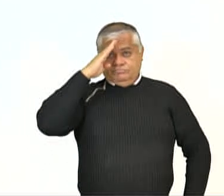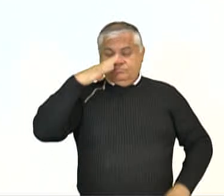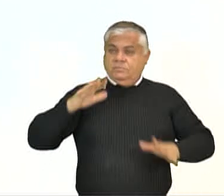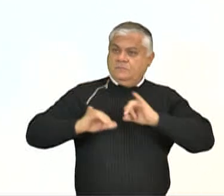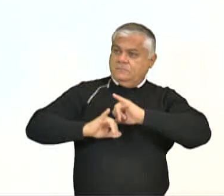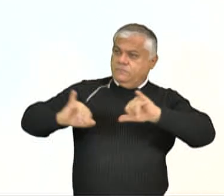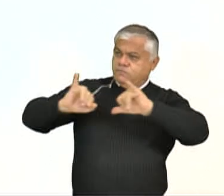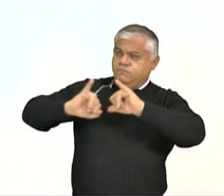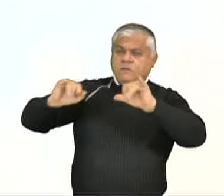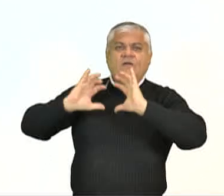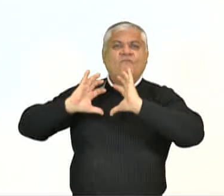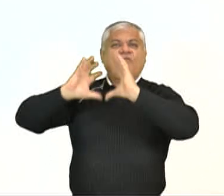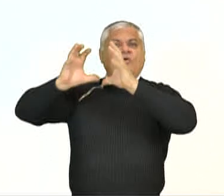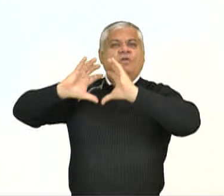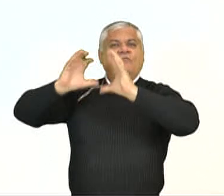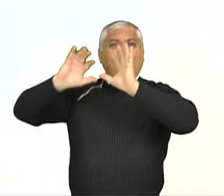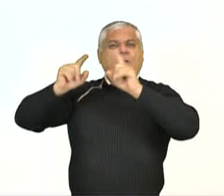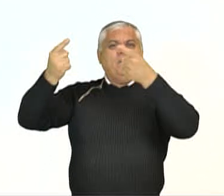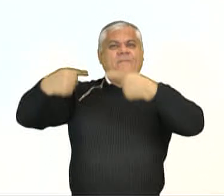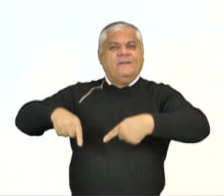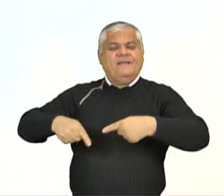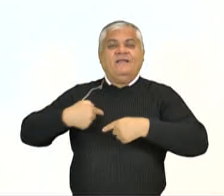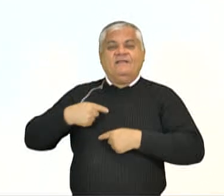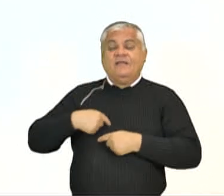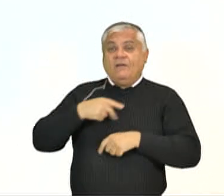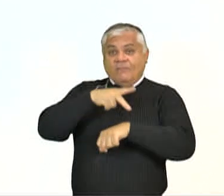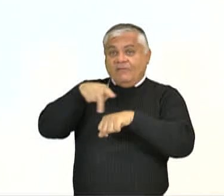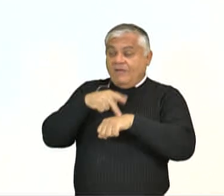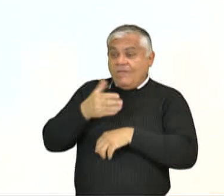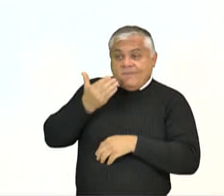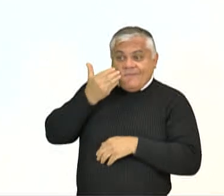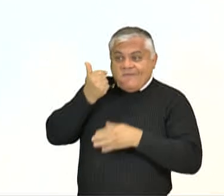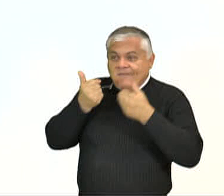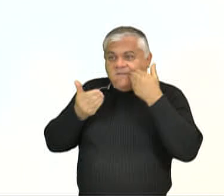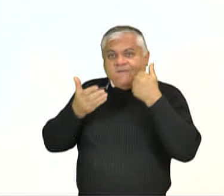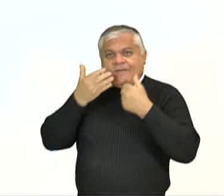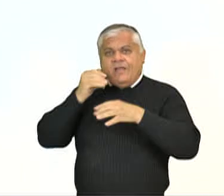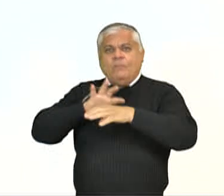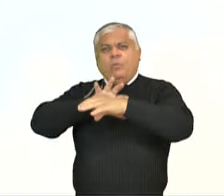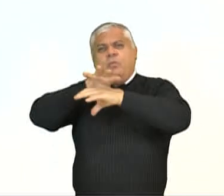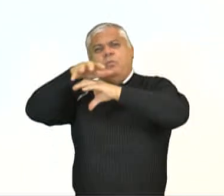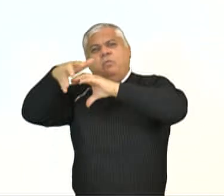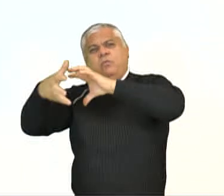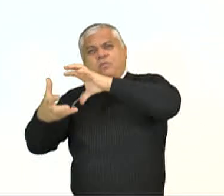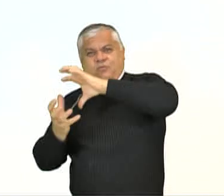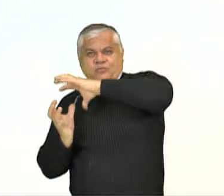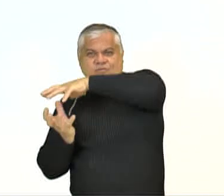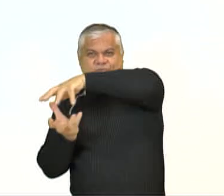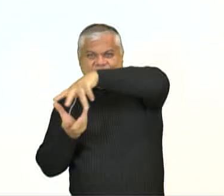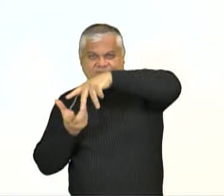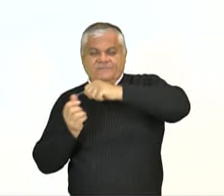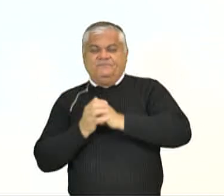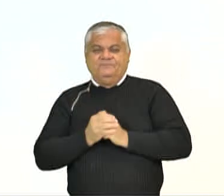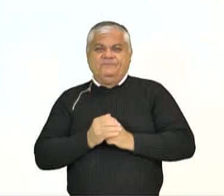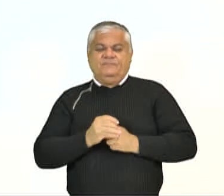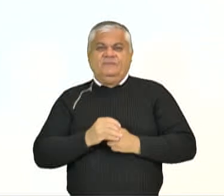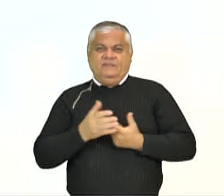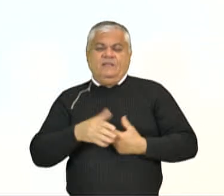divulgando o voleibol. Então, por isso, os outros países foram conhecendo e ele foi se expandindo. Em 1900, no Canadá,